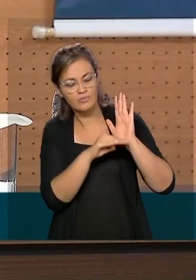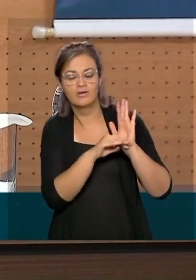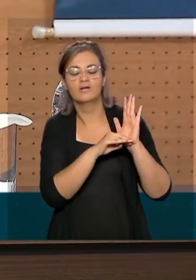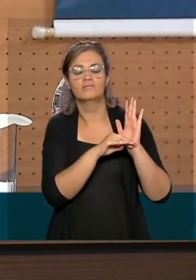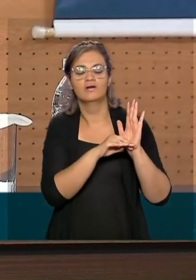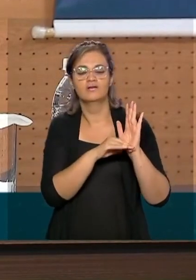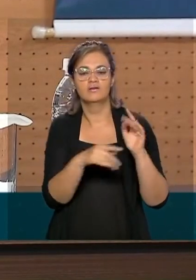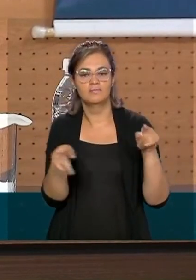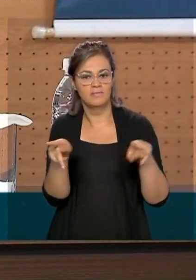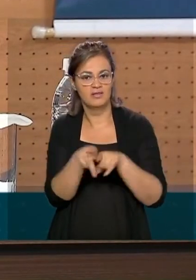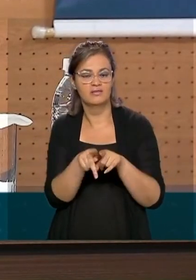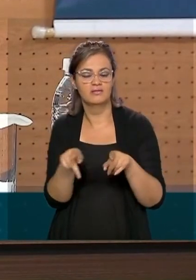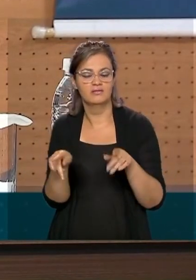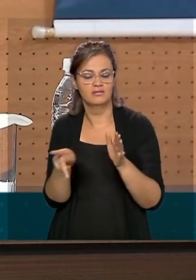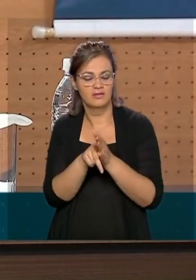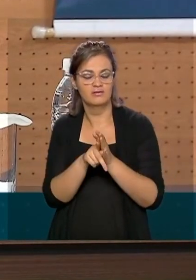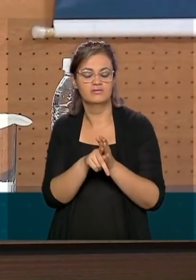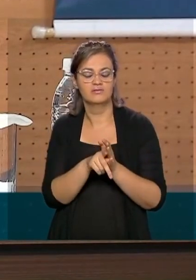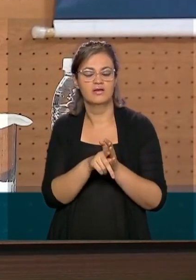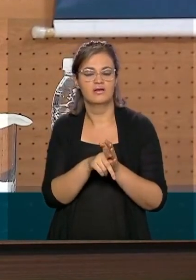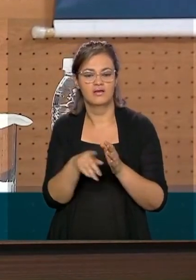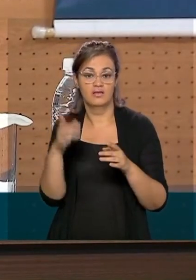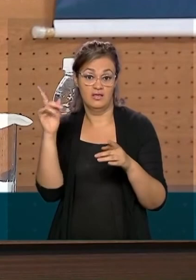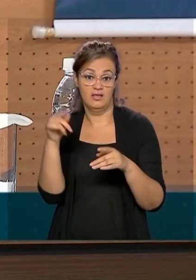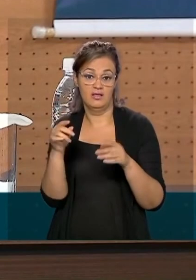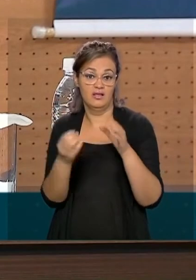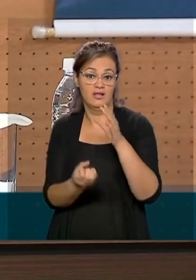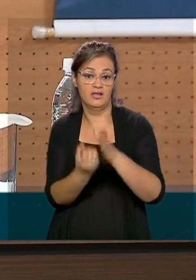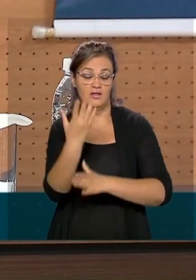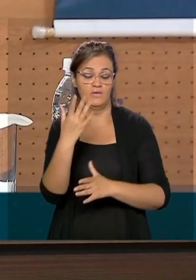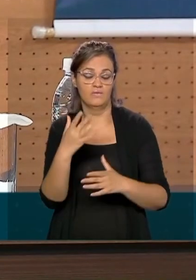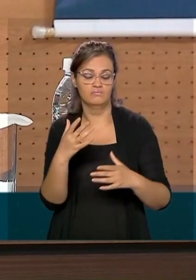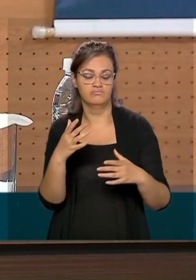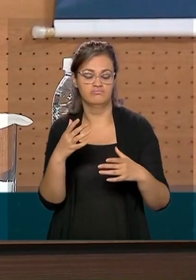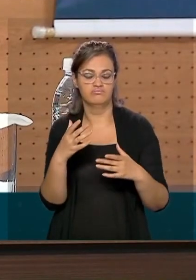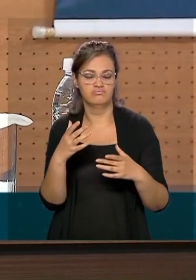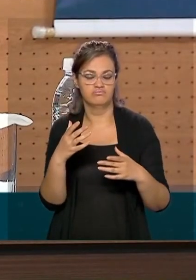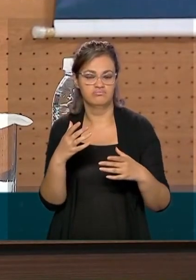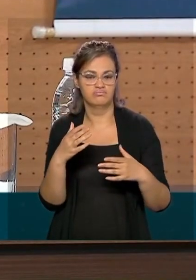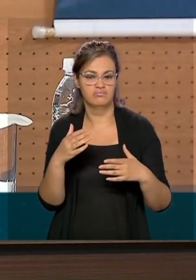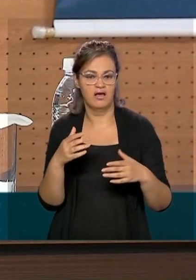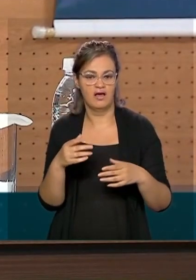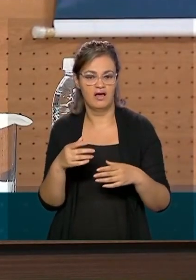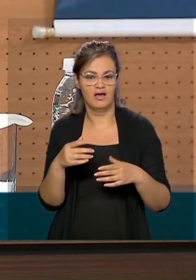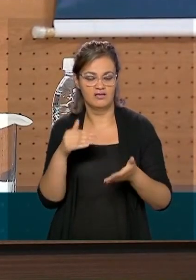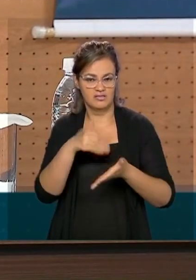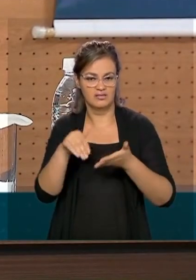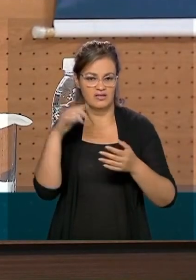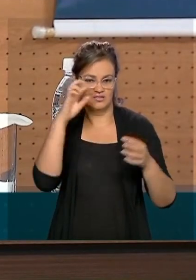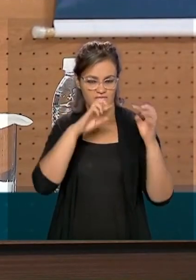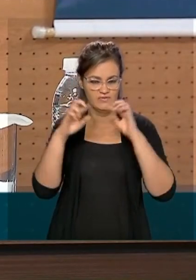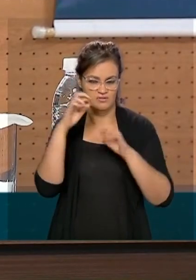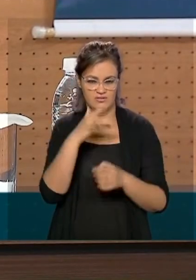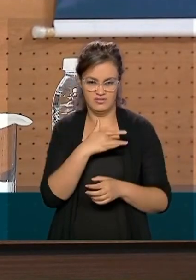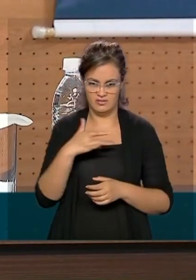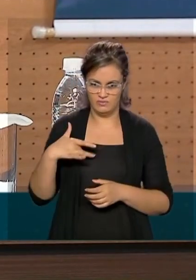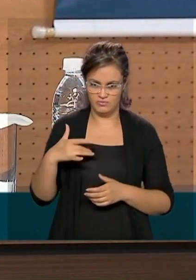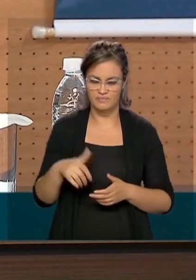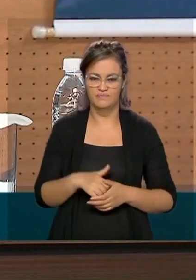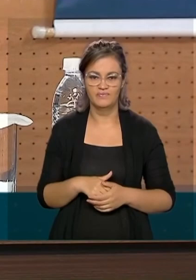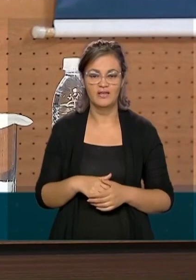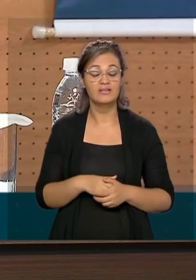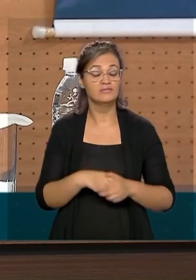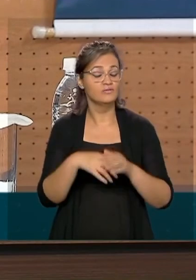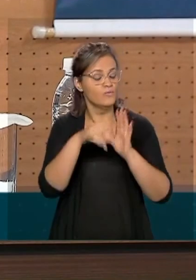distribuição e imunização preparado pela Secretaria de Vigilância e Saúde. Esses cronogramas feitos para